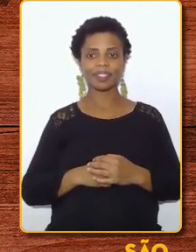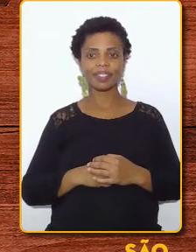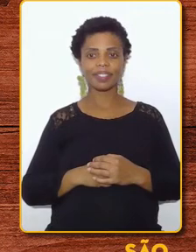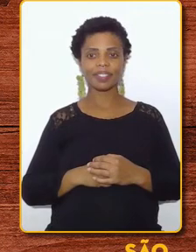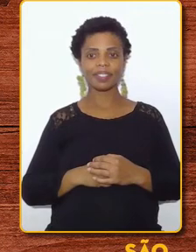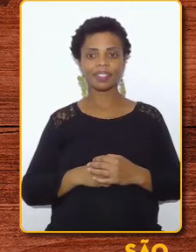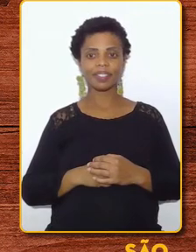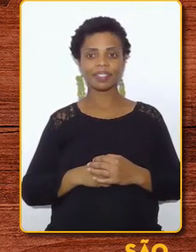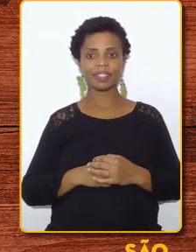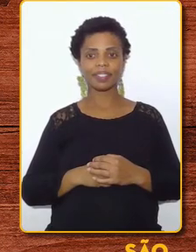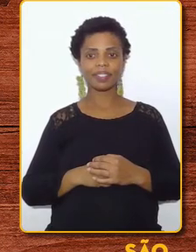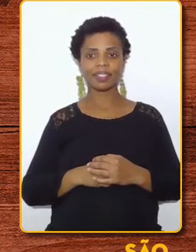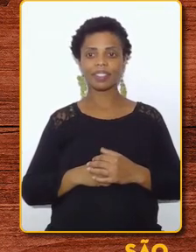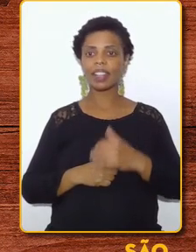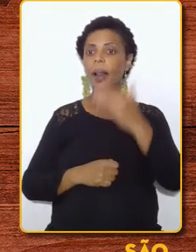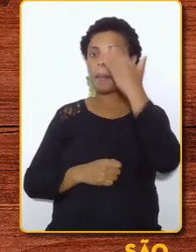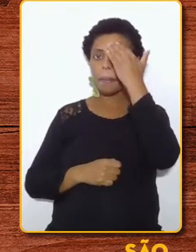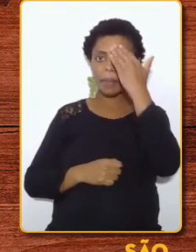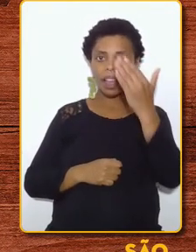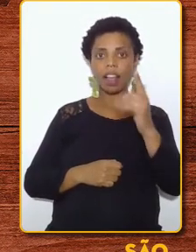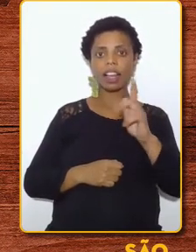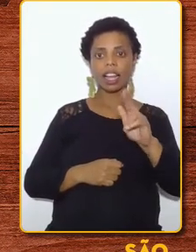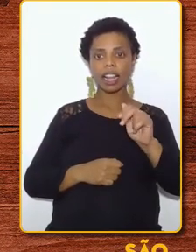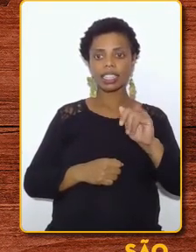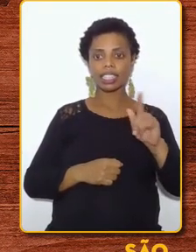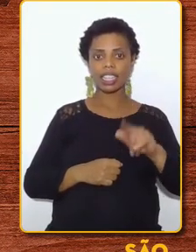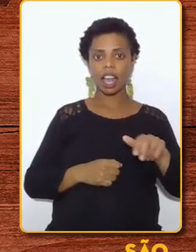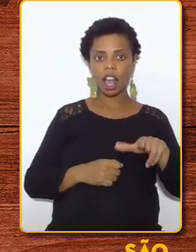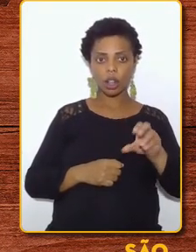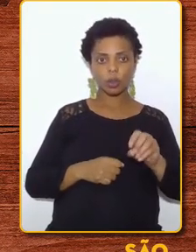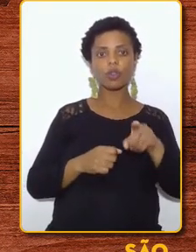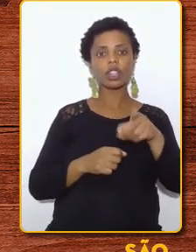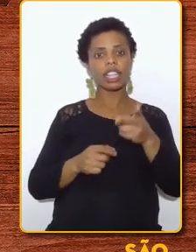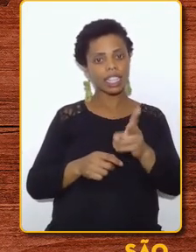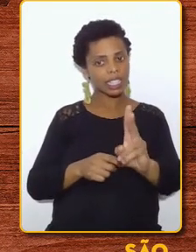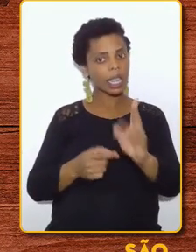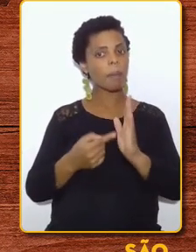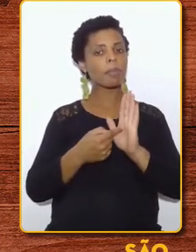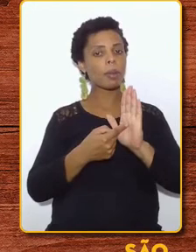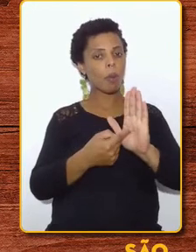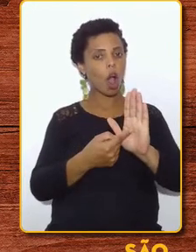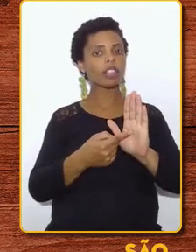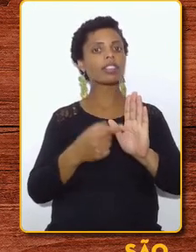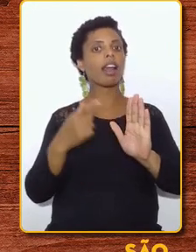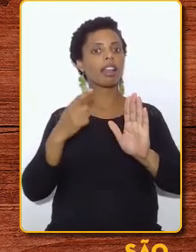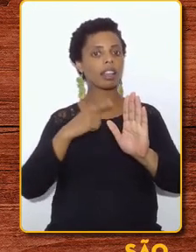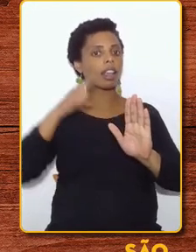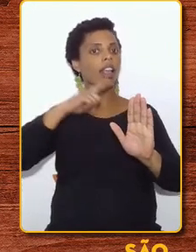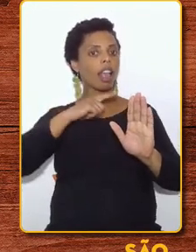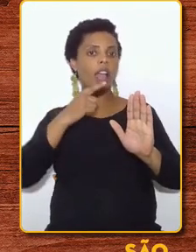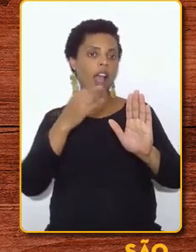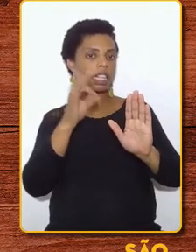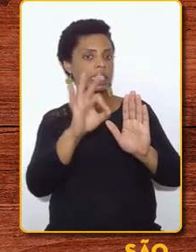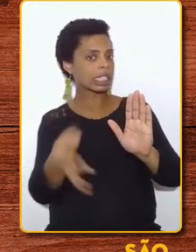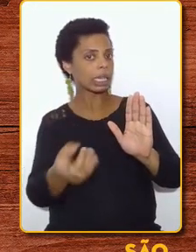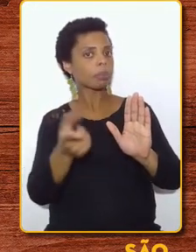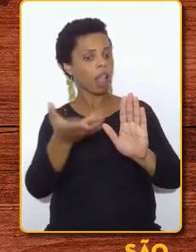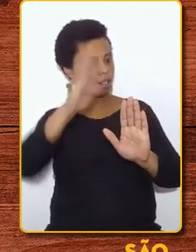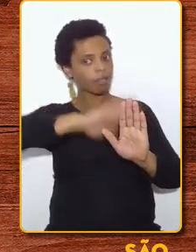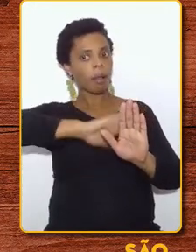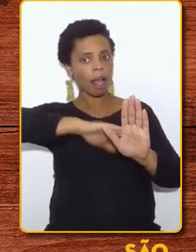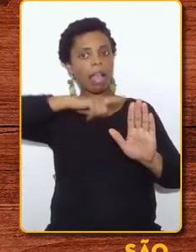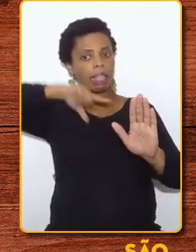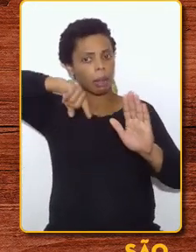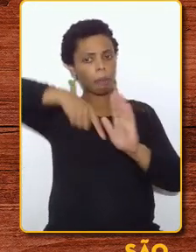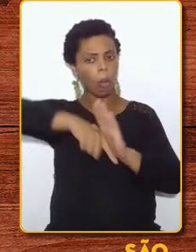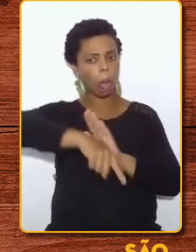Obrigado, Graziano. Você sempre mostrando para a gente que o buraco é mais embaixo, né? Mas, enfim, é pauta para uma discussão maior ainda,